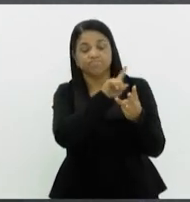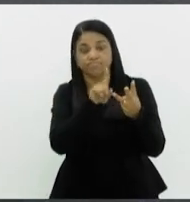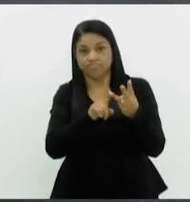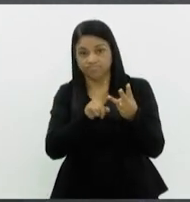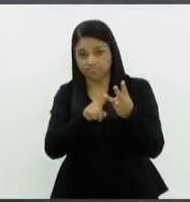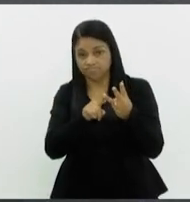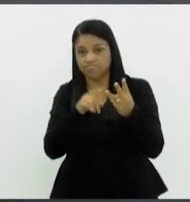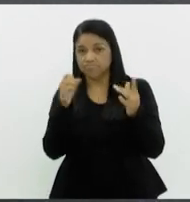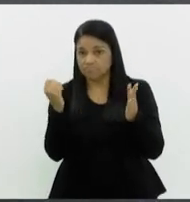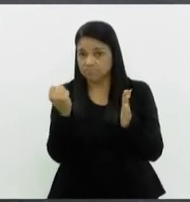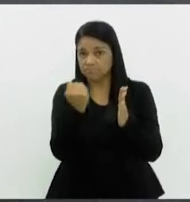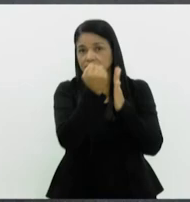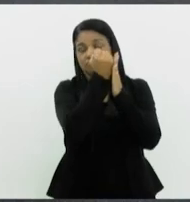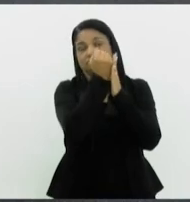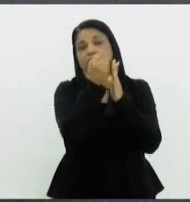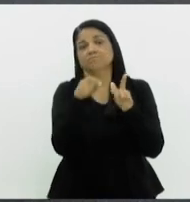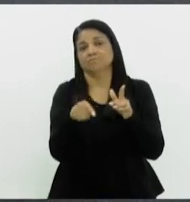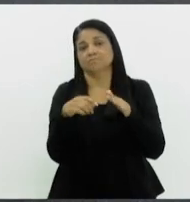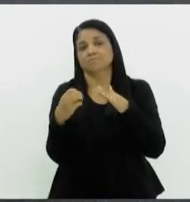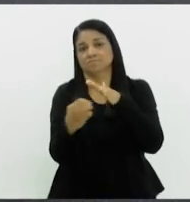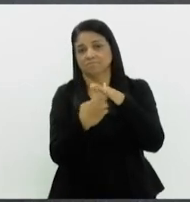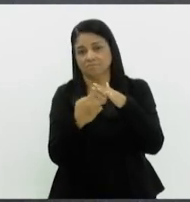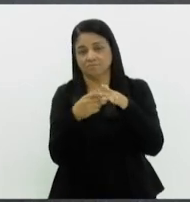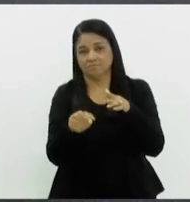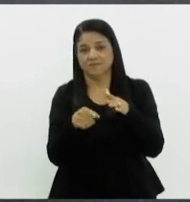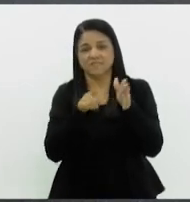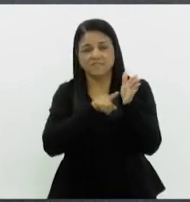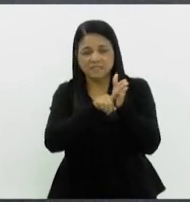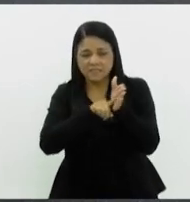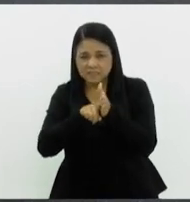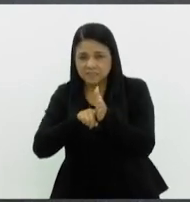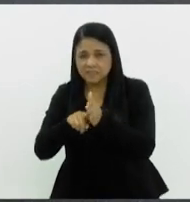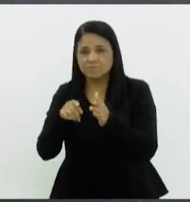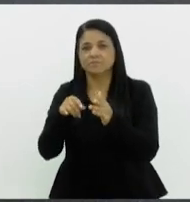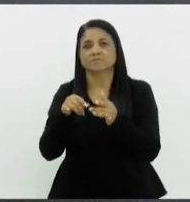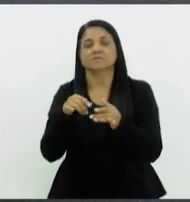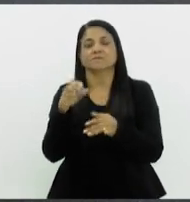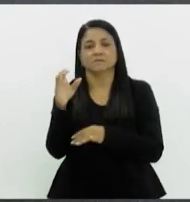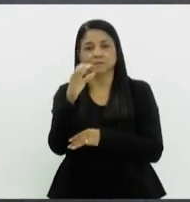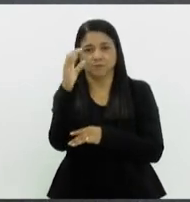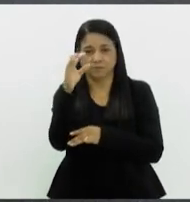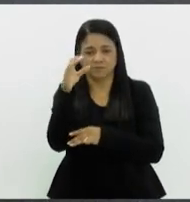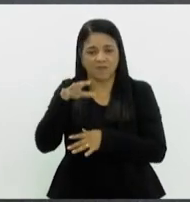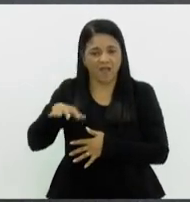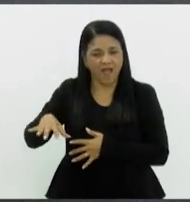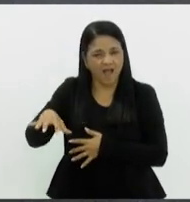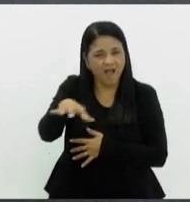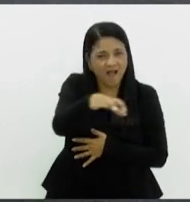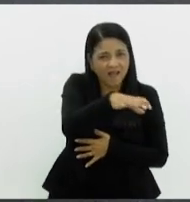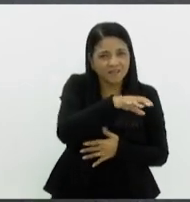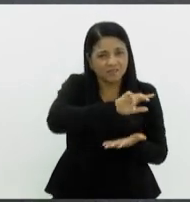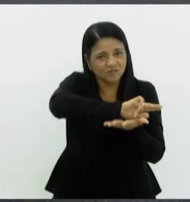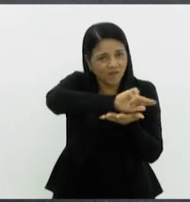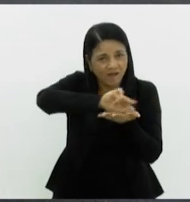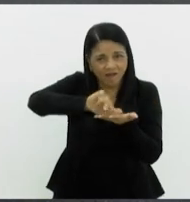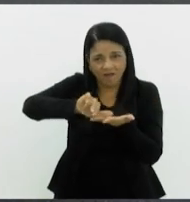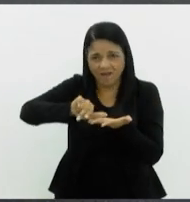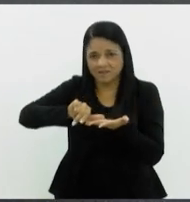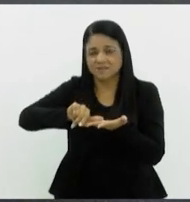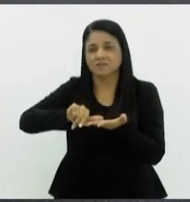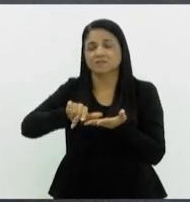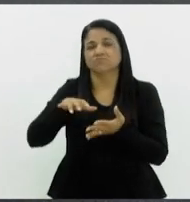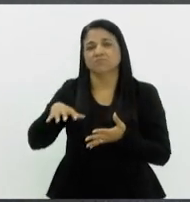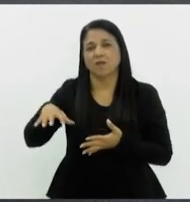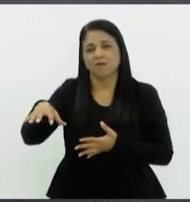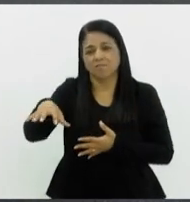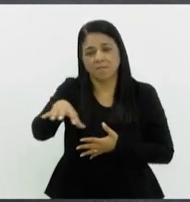Pesagro ainda realiza pesquisas científicas nas mais variadas áreas, né, mais variados